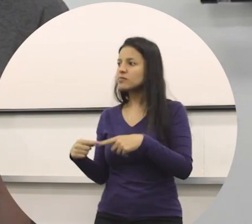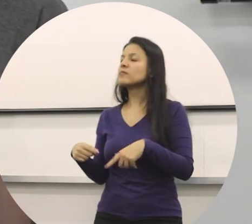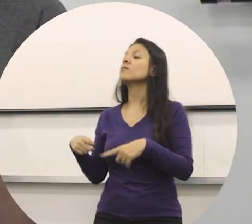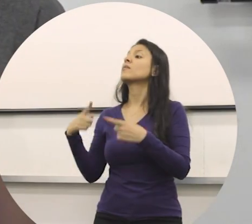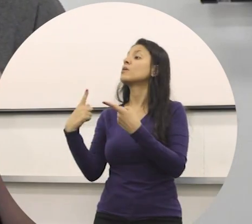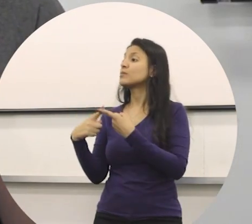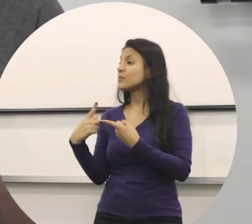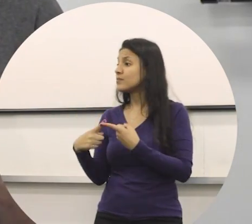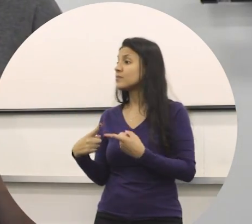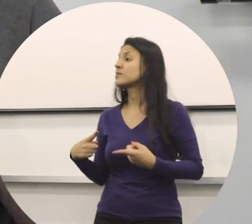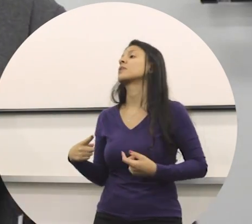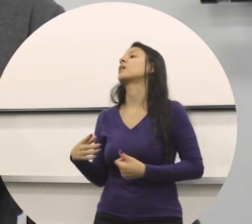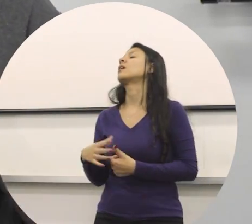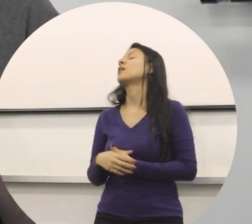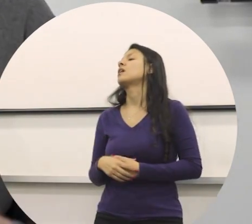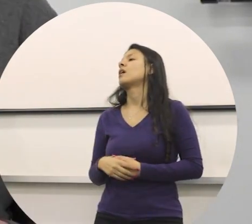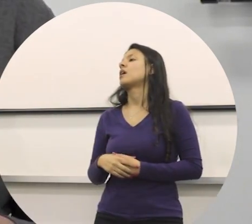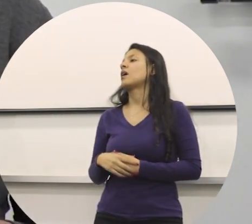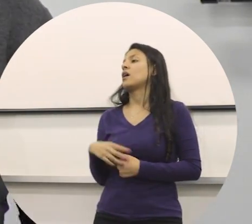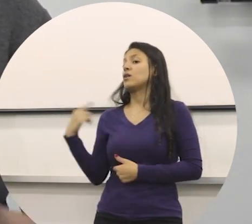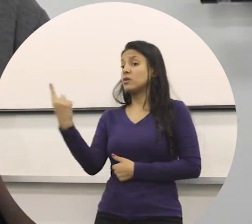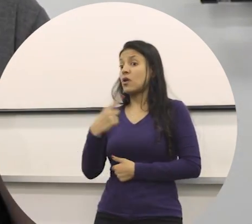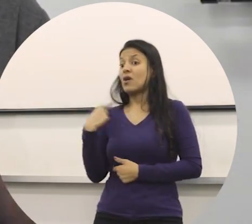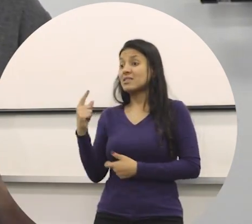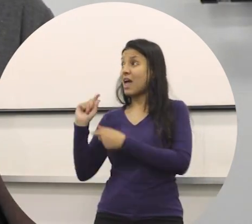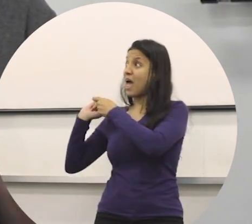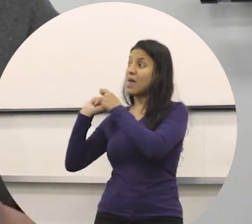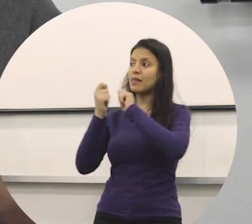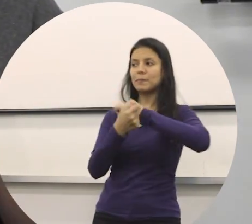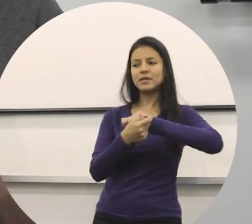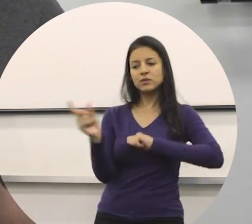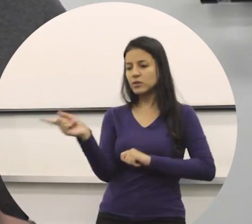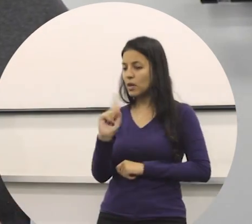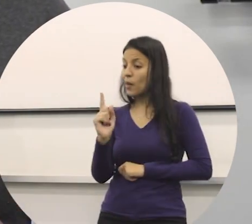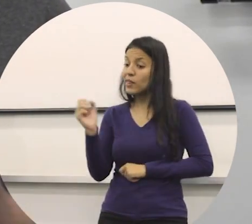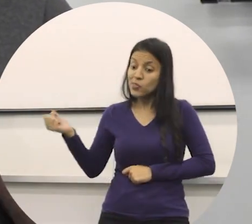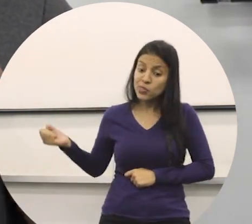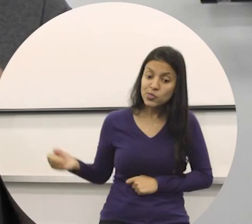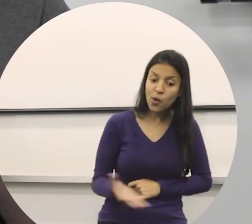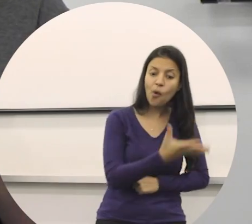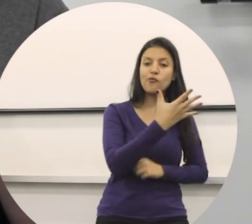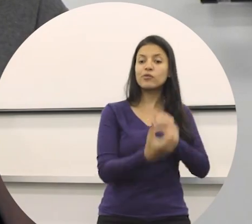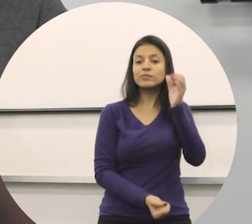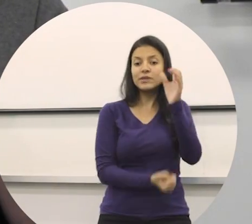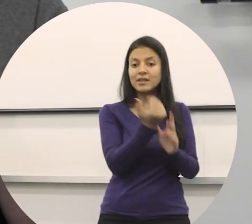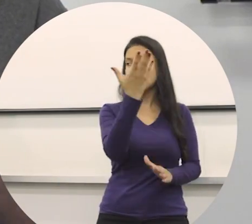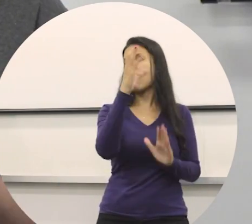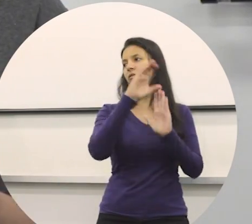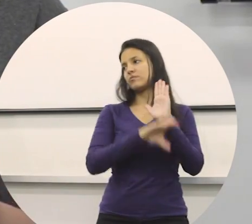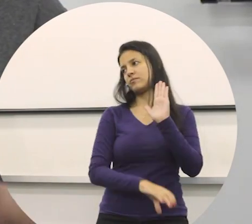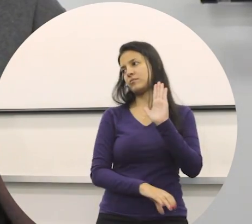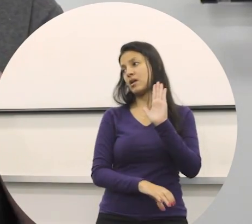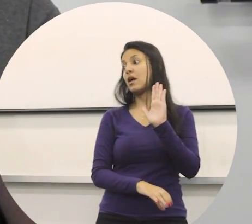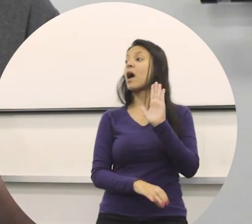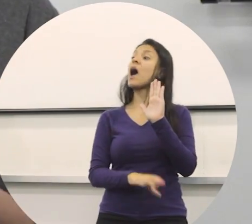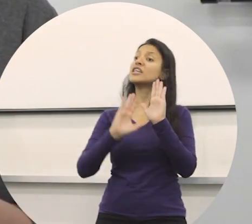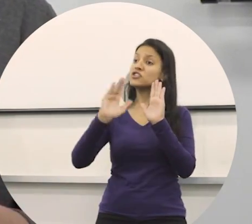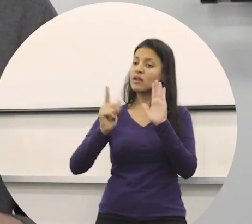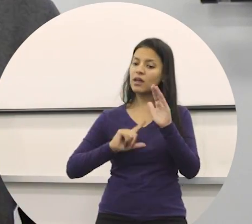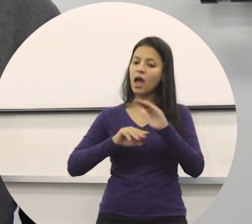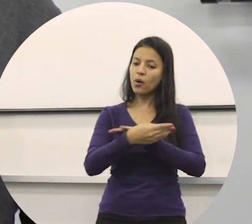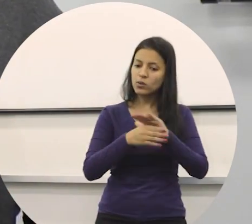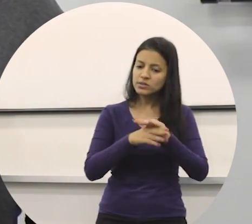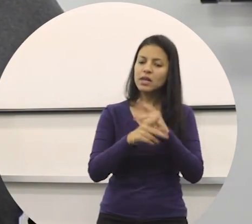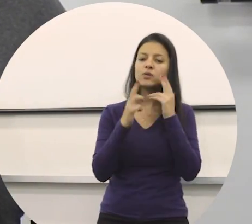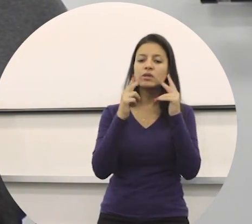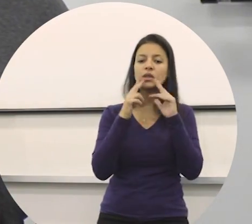assim, a gente não está adaptando, a gente está construindo um novo e dentro desses conceitos de aquisição